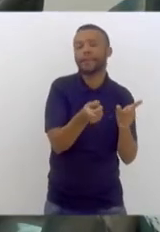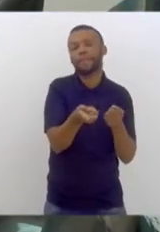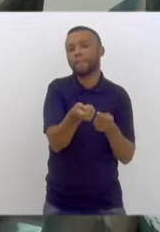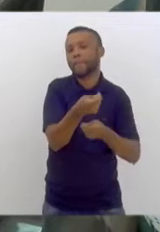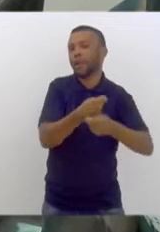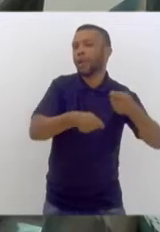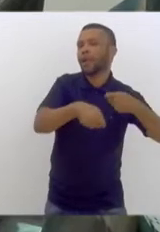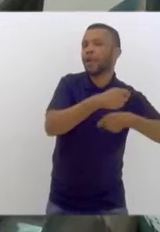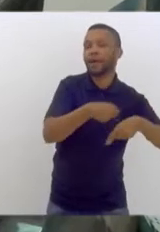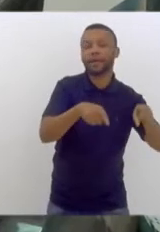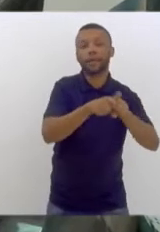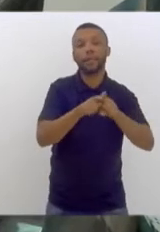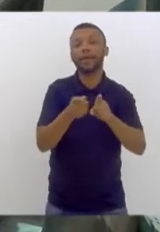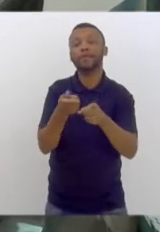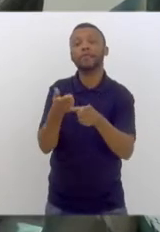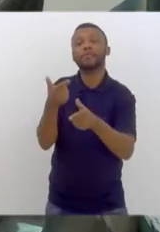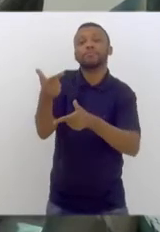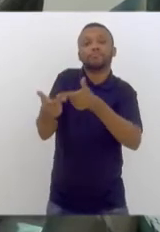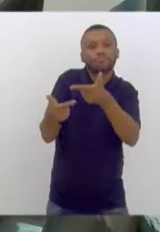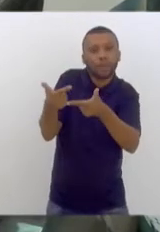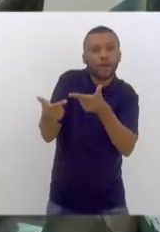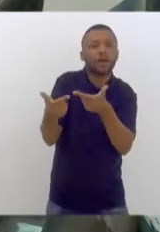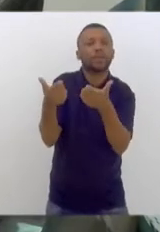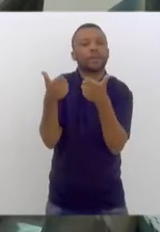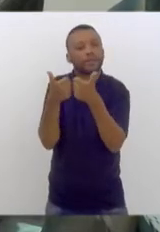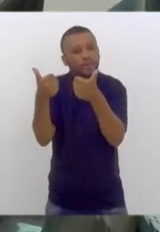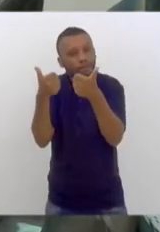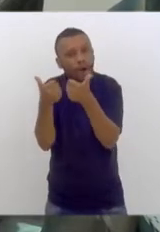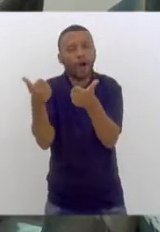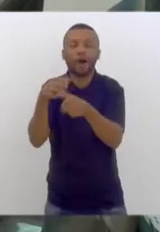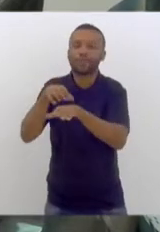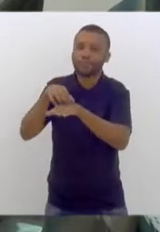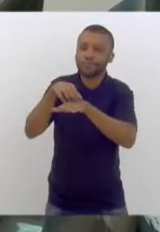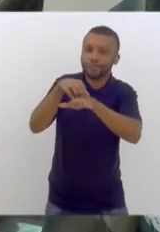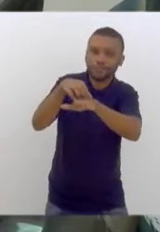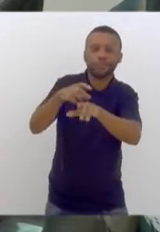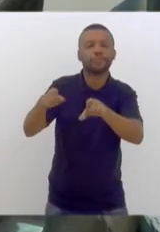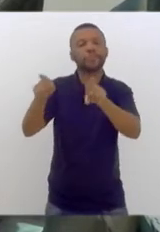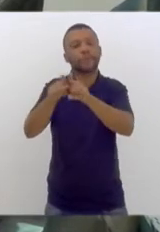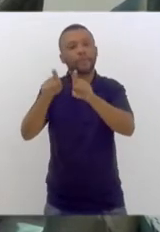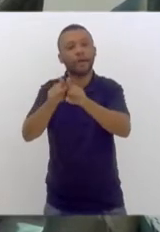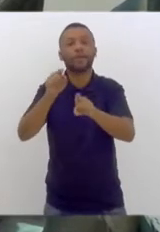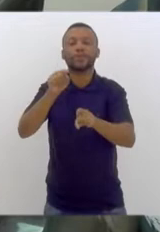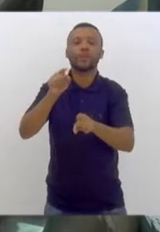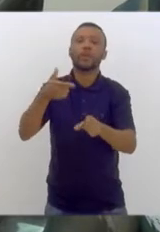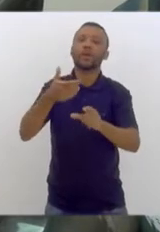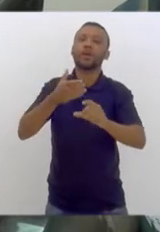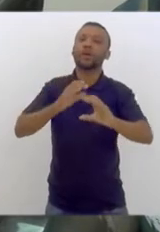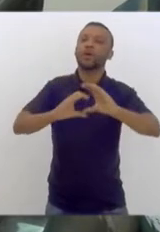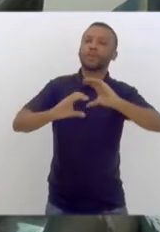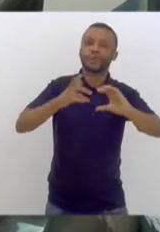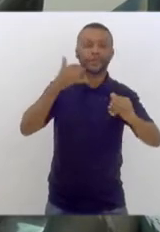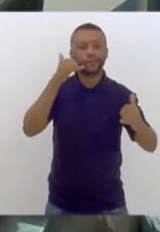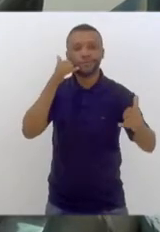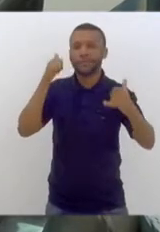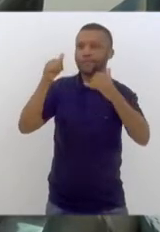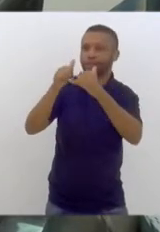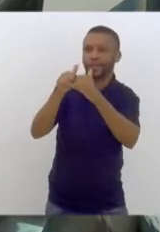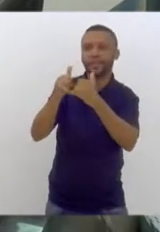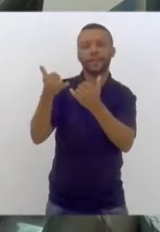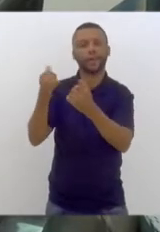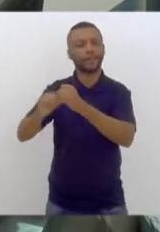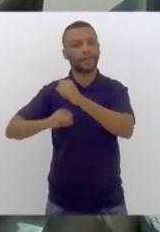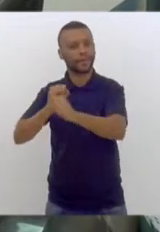sobre prestações de serviço de transporte interestadual e intermunicipal de comunicação. Então, o parágrafo único,